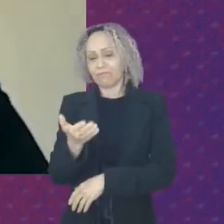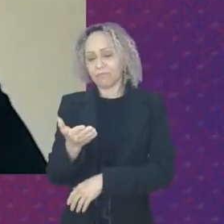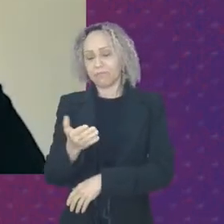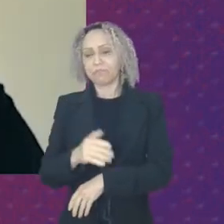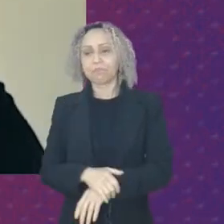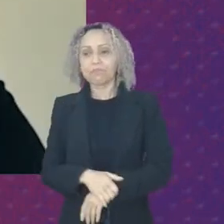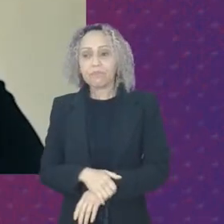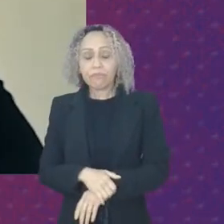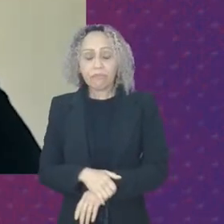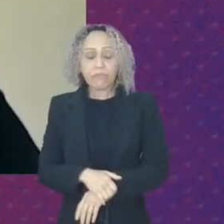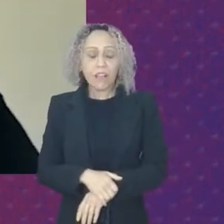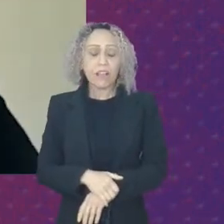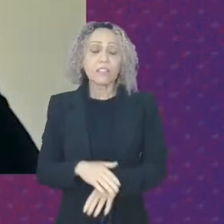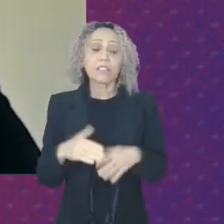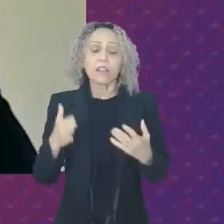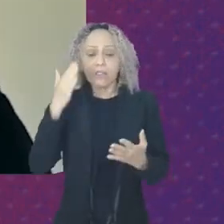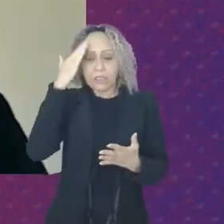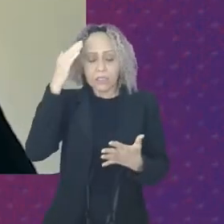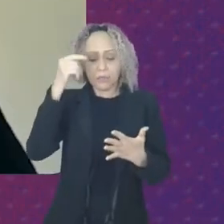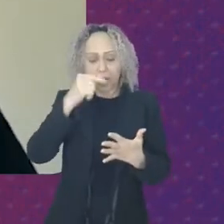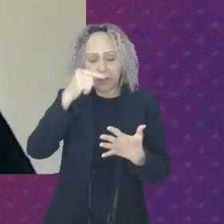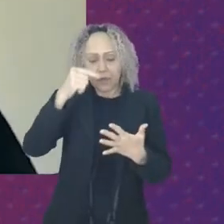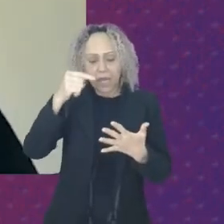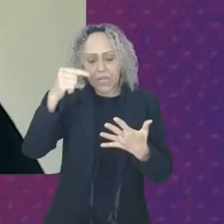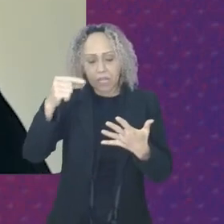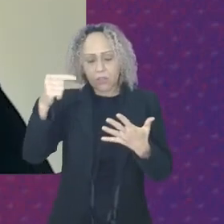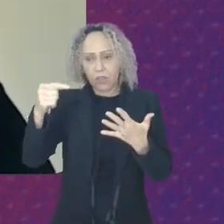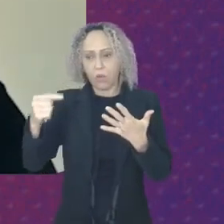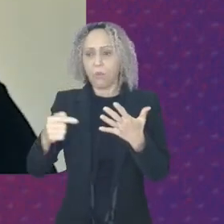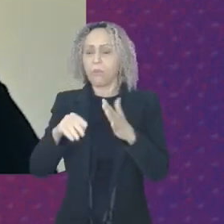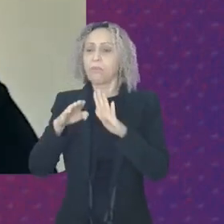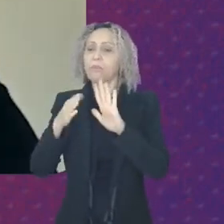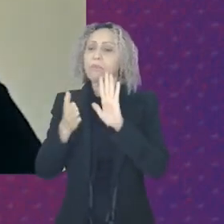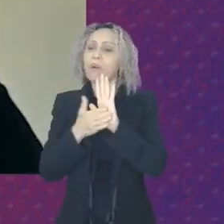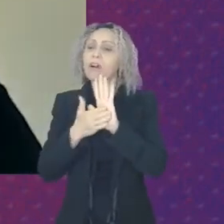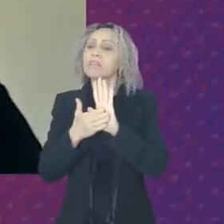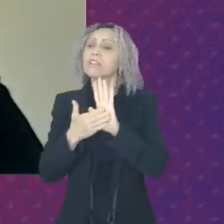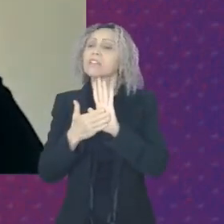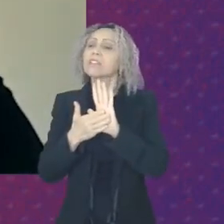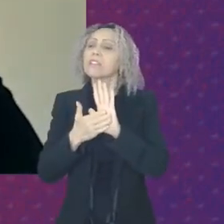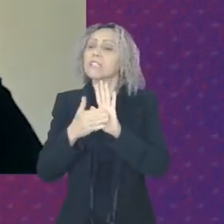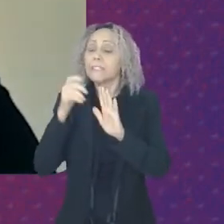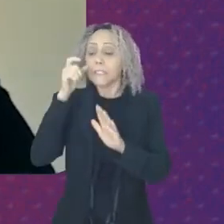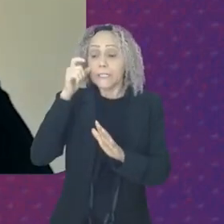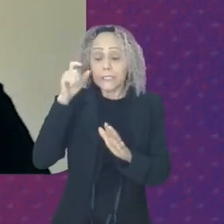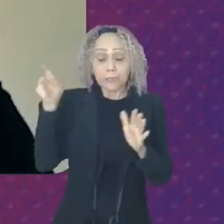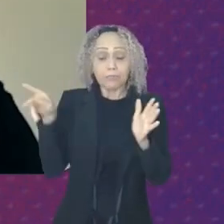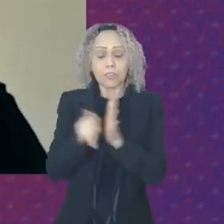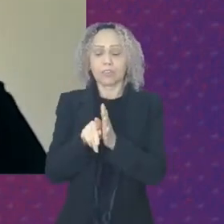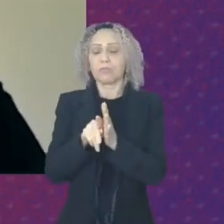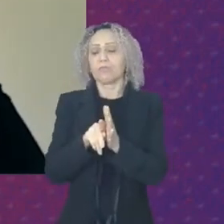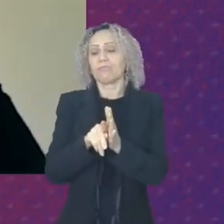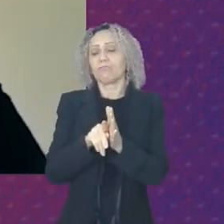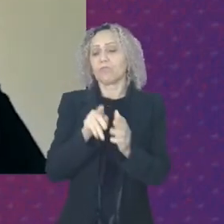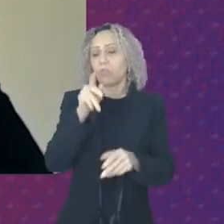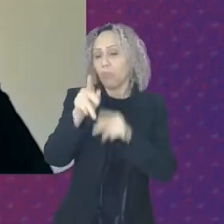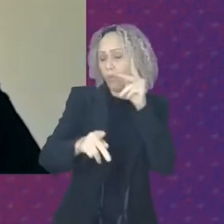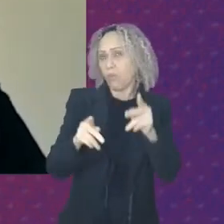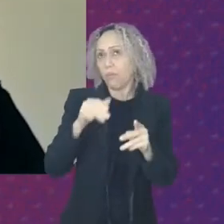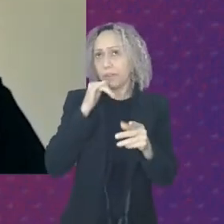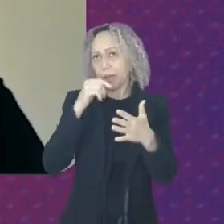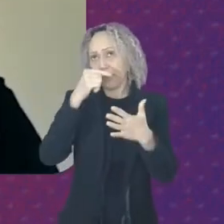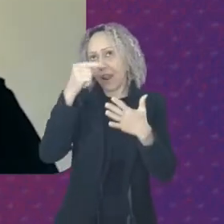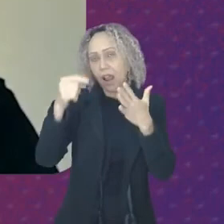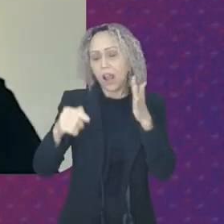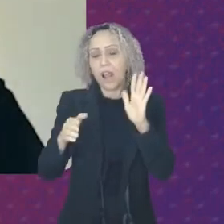pautas que são prioritariamente de interesse do nosso público. São as pautas que tratam da vida das mulheres, do direito das mulheres